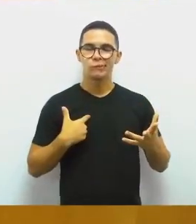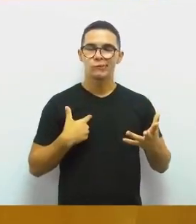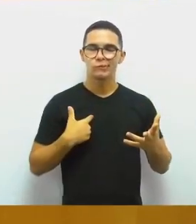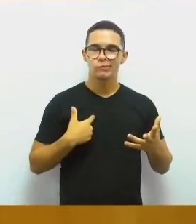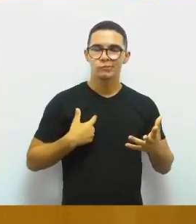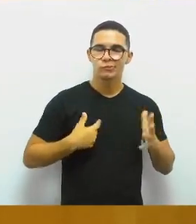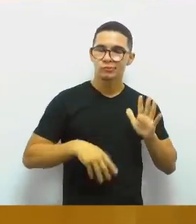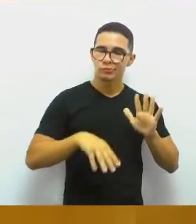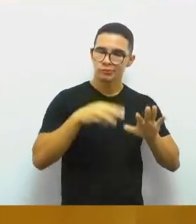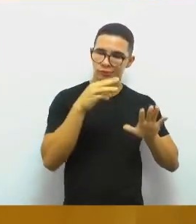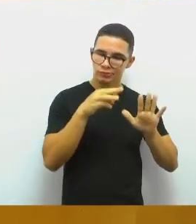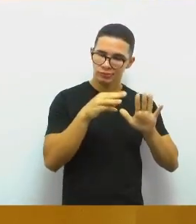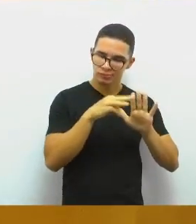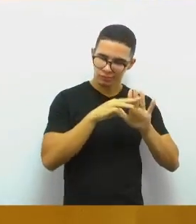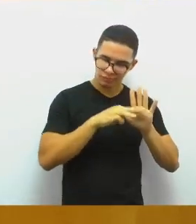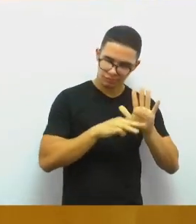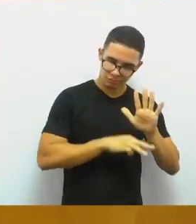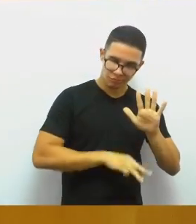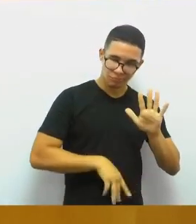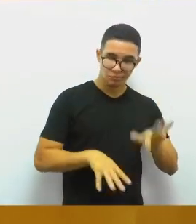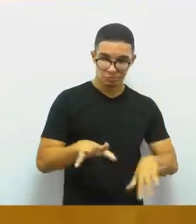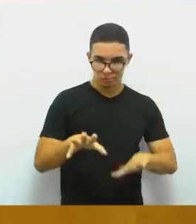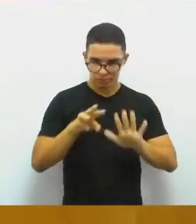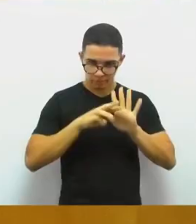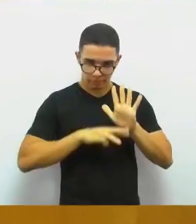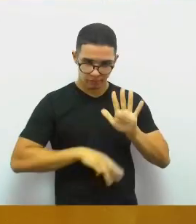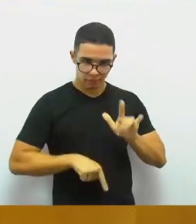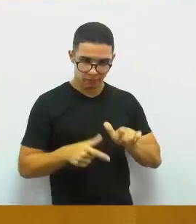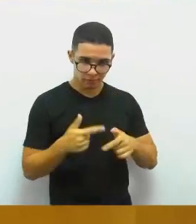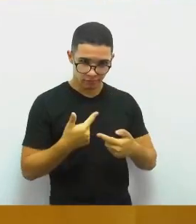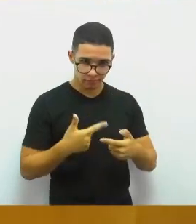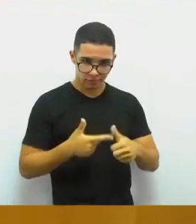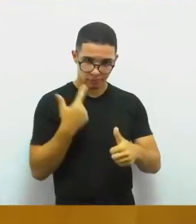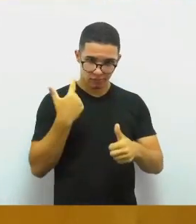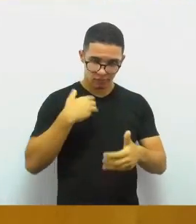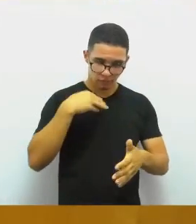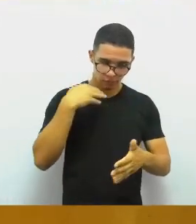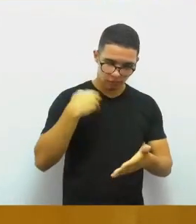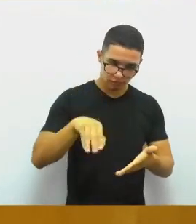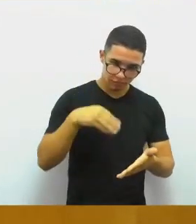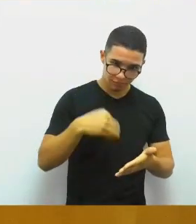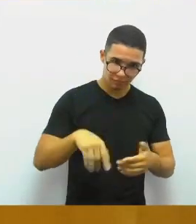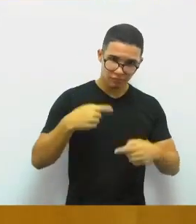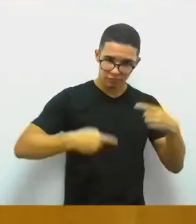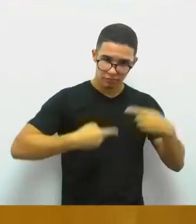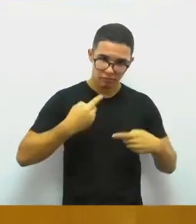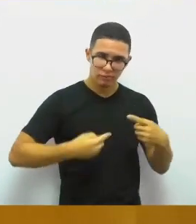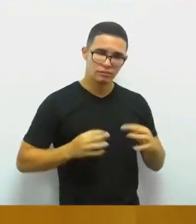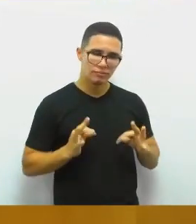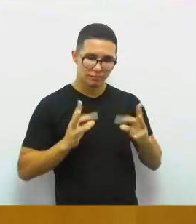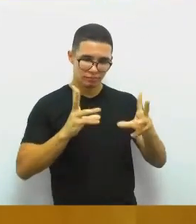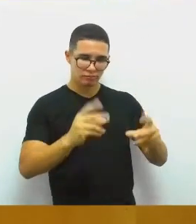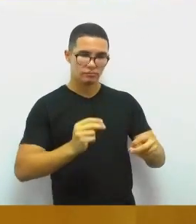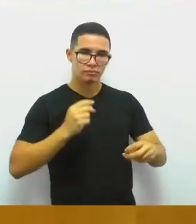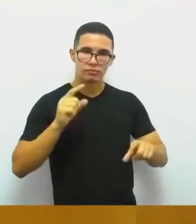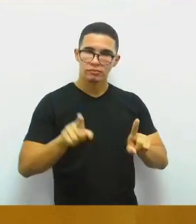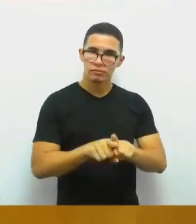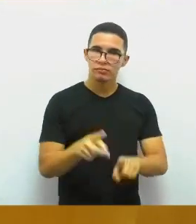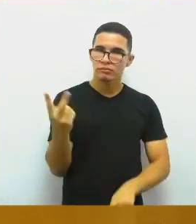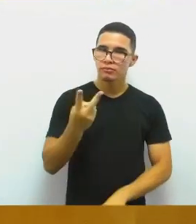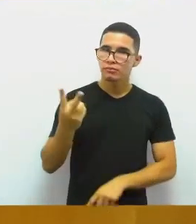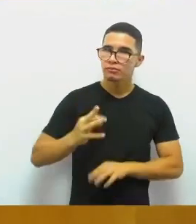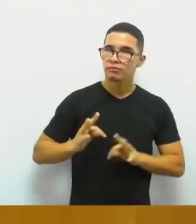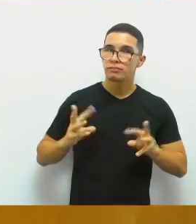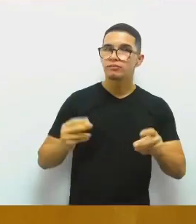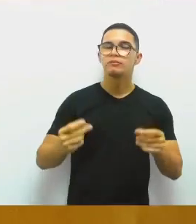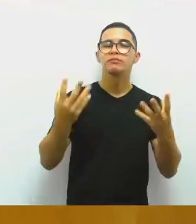da matéria. As matérias em primeira discussão lidas foram todas aprovadas, assim como as matérias em segunda discussão, pelas